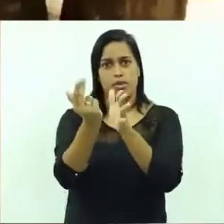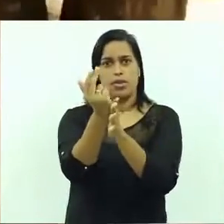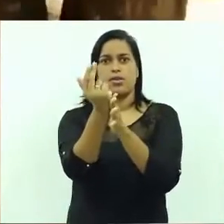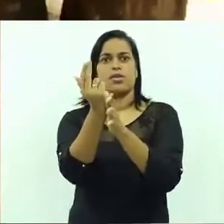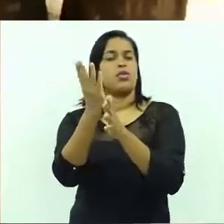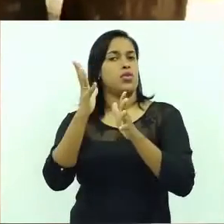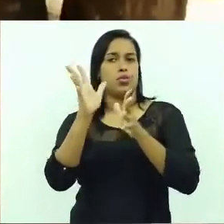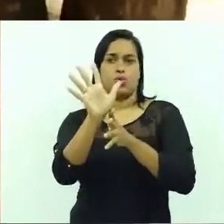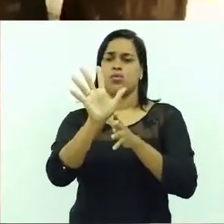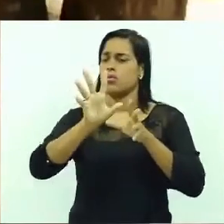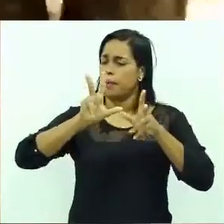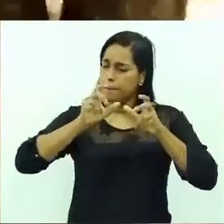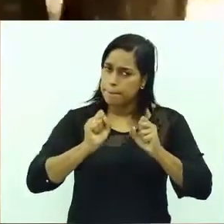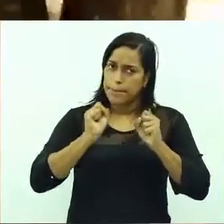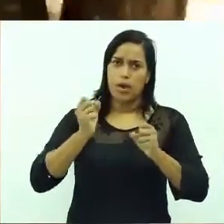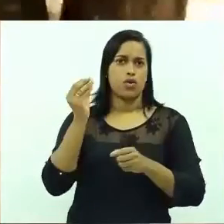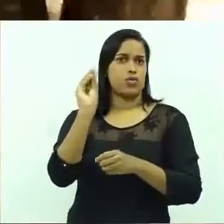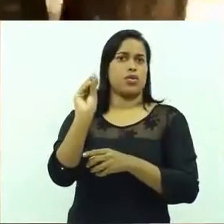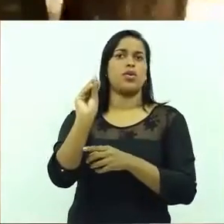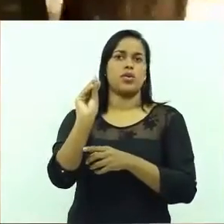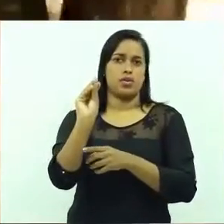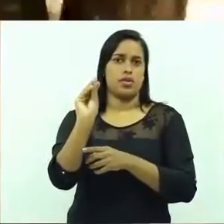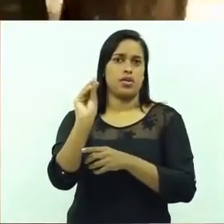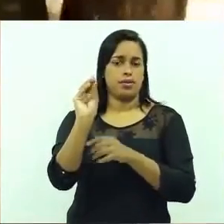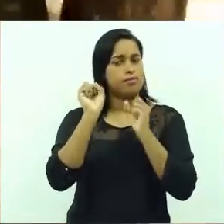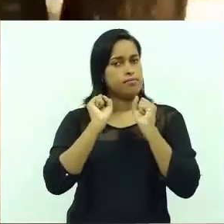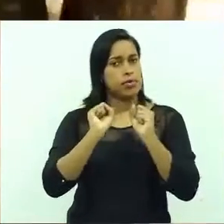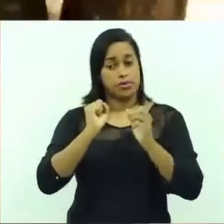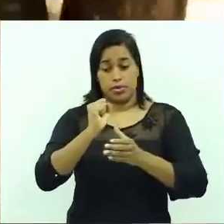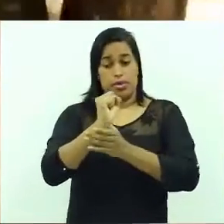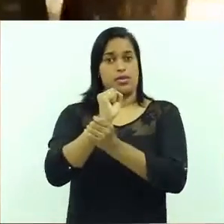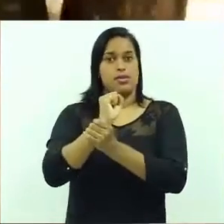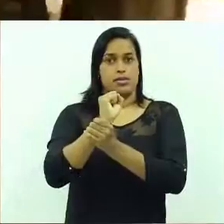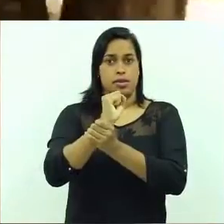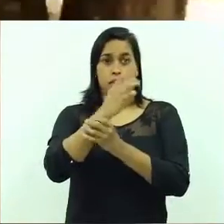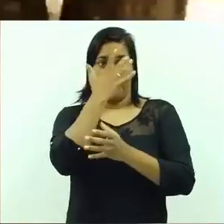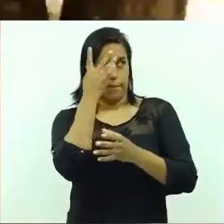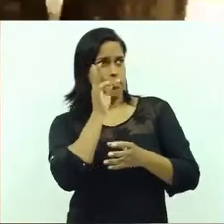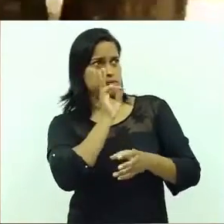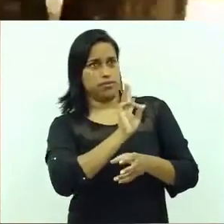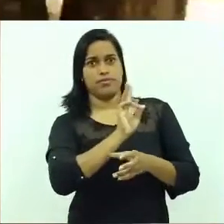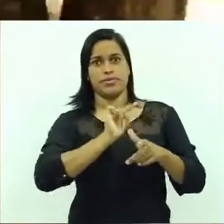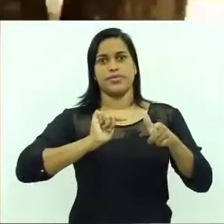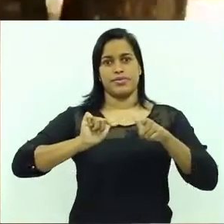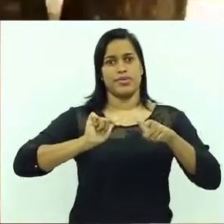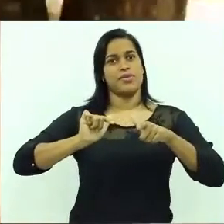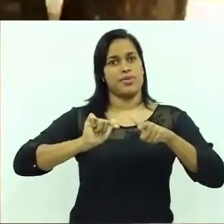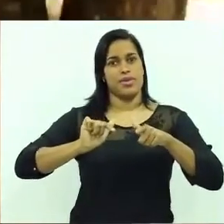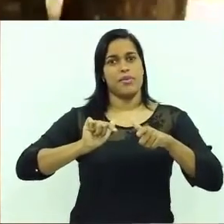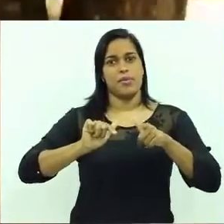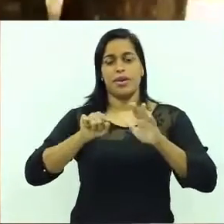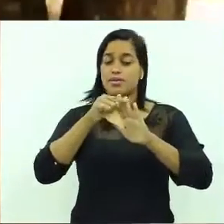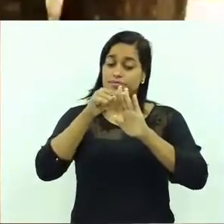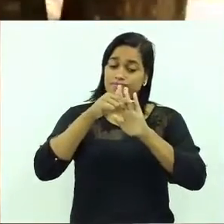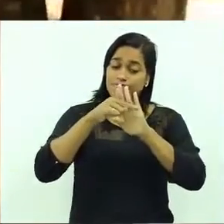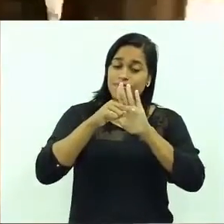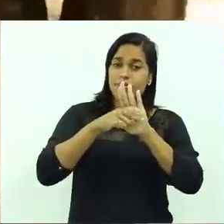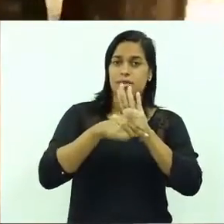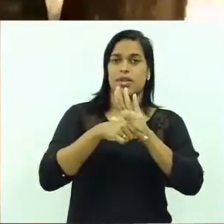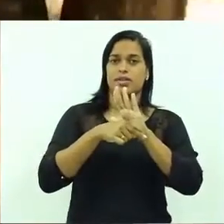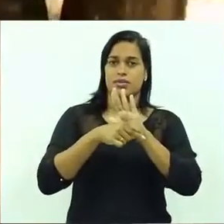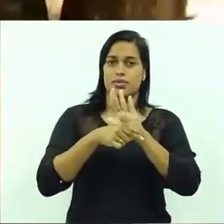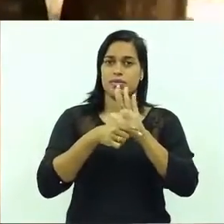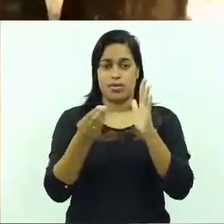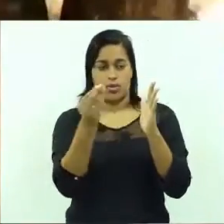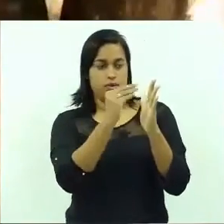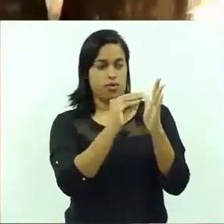importa. Tudo que você precisar colocar para dar segurança para a pessoa que vai julgar o teu plano de negócio, você precisa colocar aqui